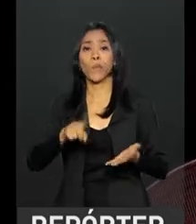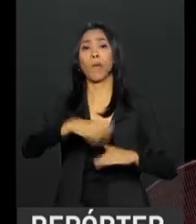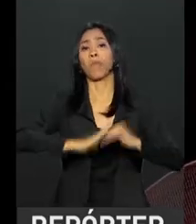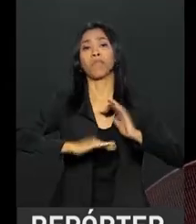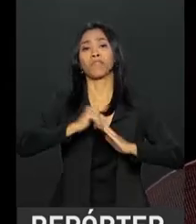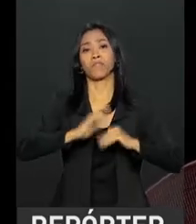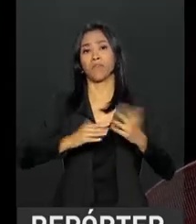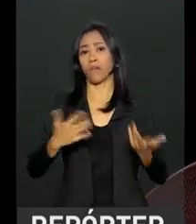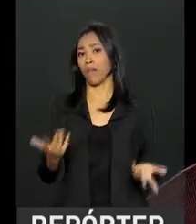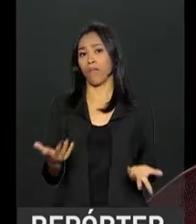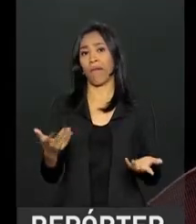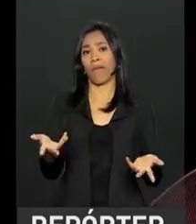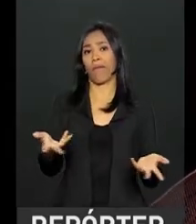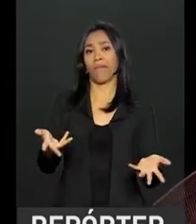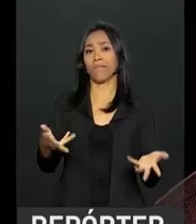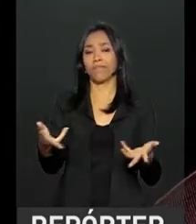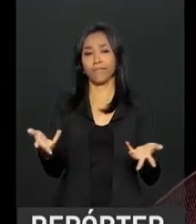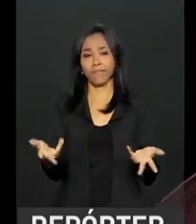profissão,